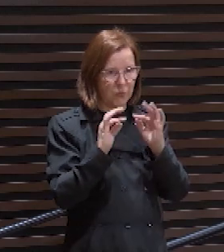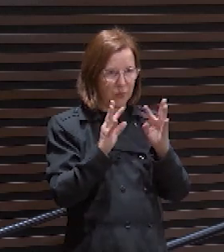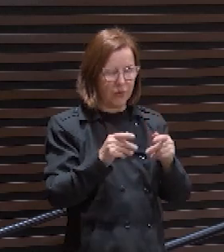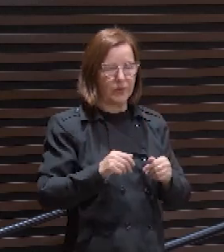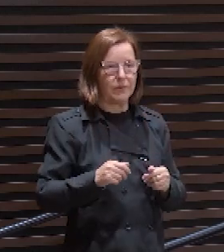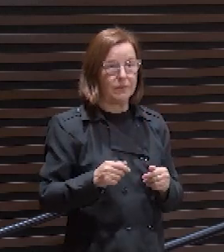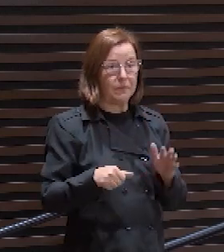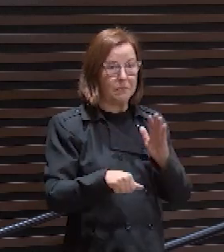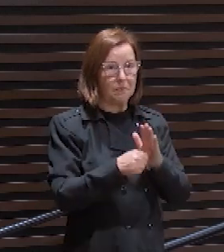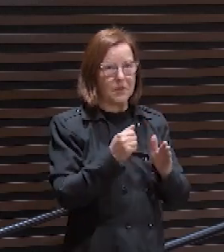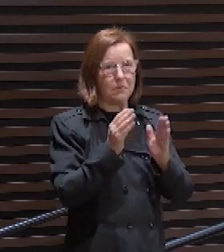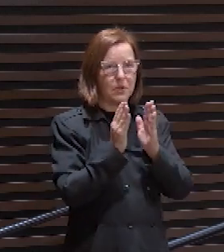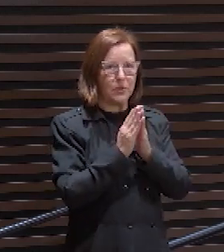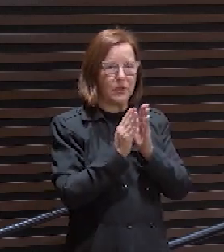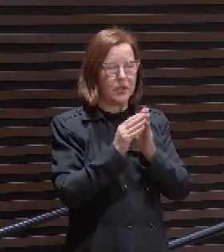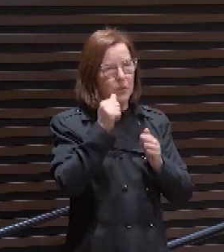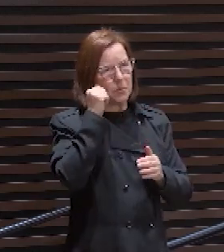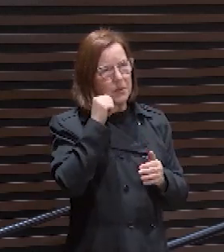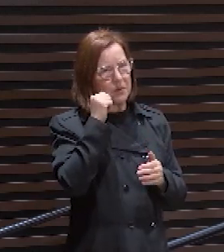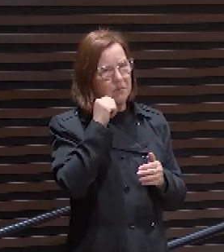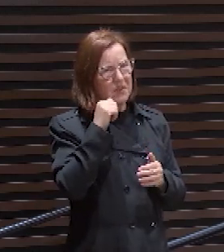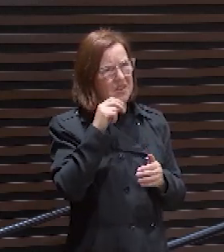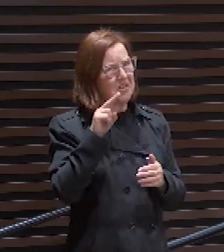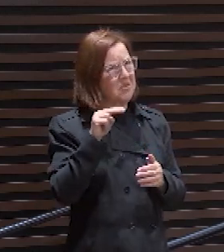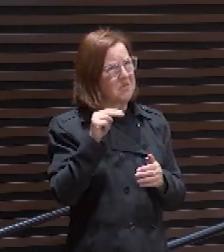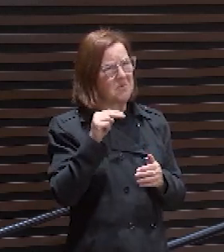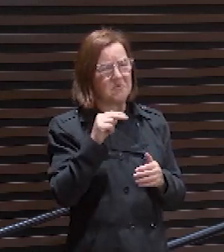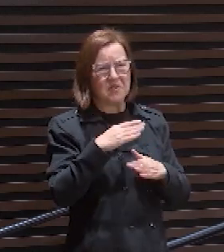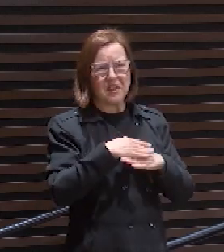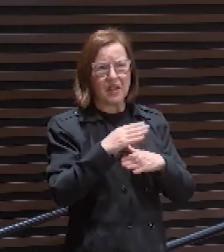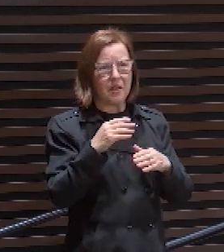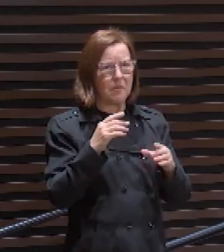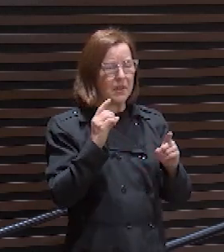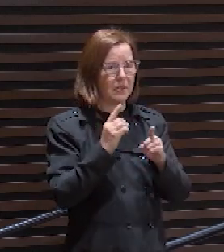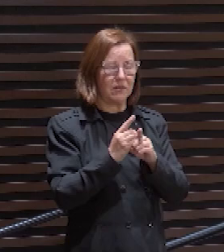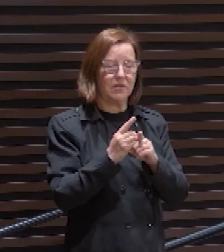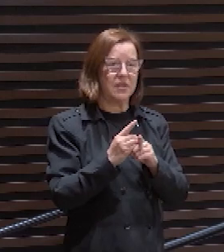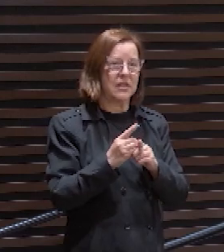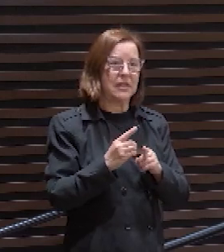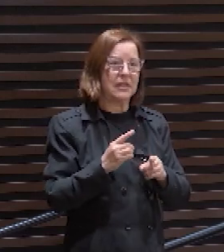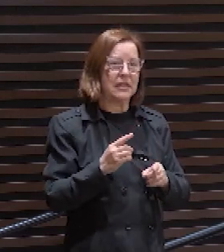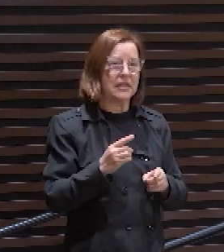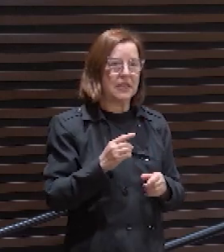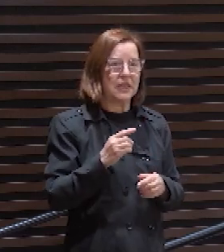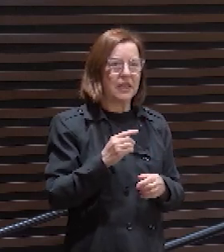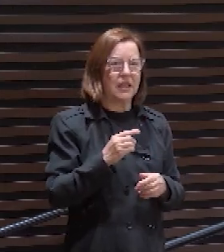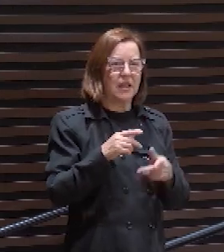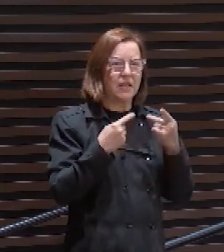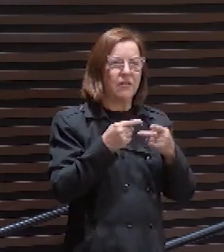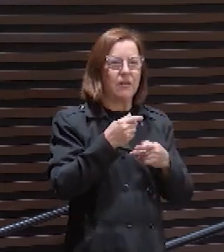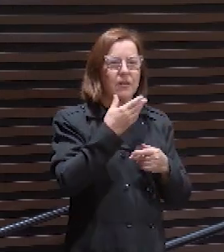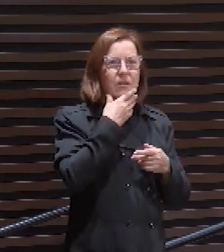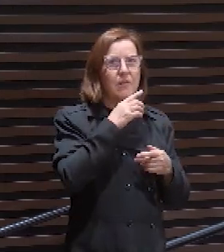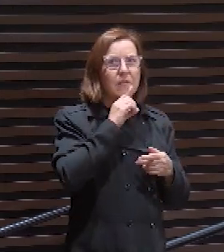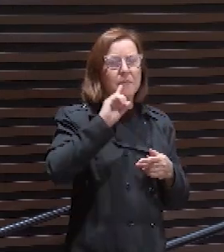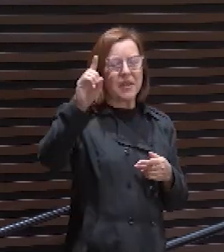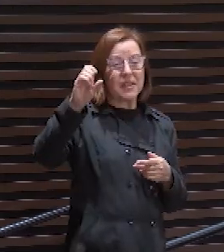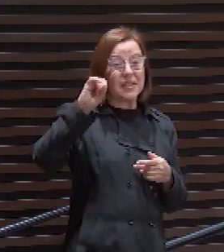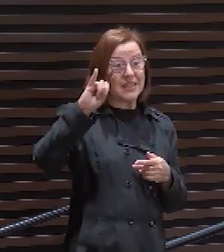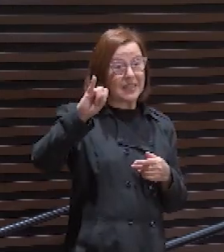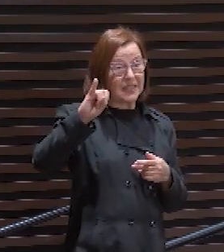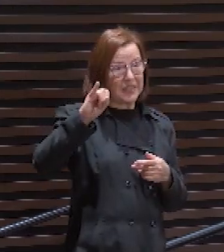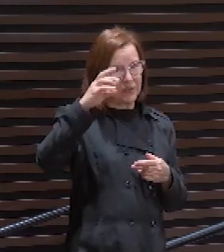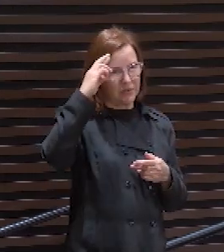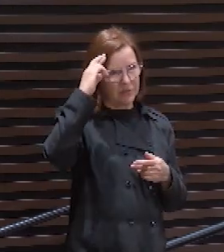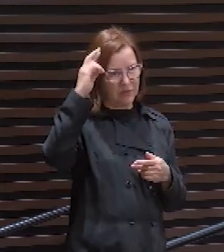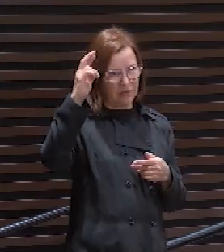nunca mais a encontrei, mas ela começou a oração da seguinte forma: Pai, se o Senhor me mandasse